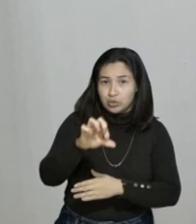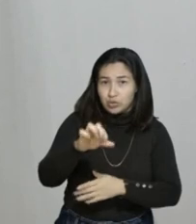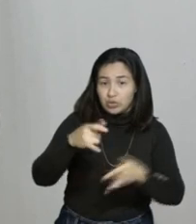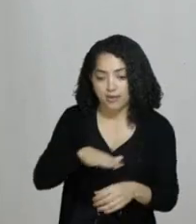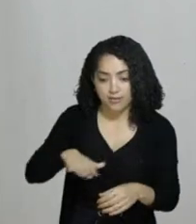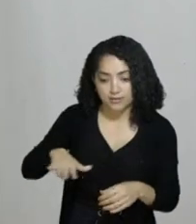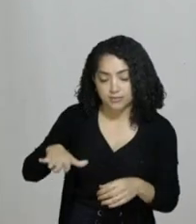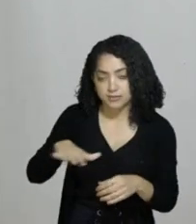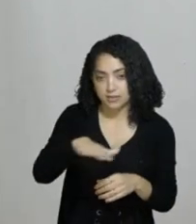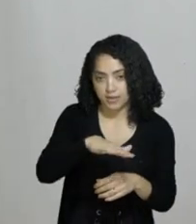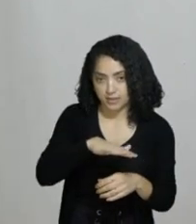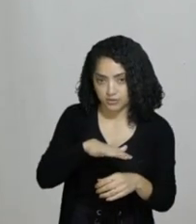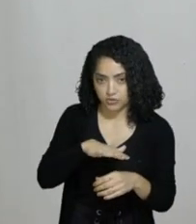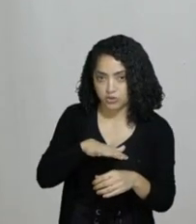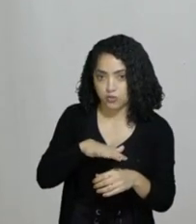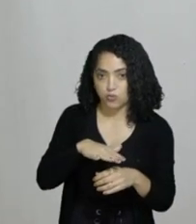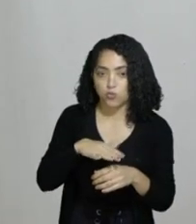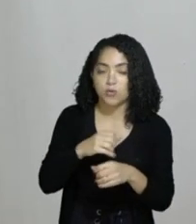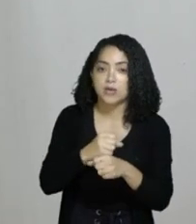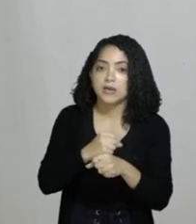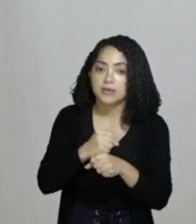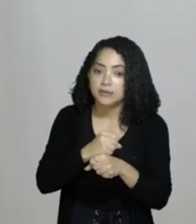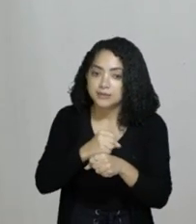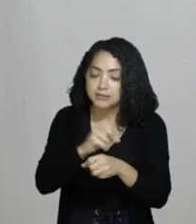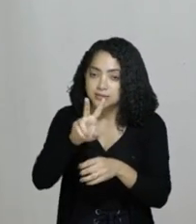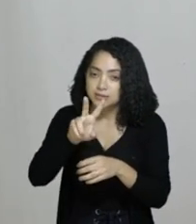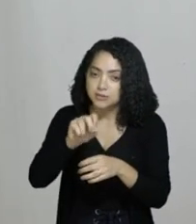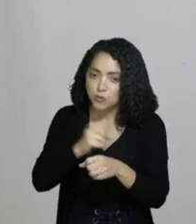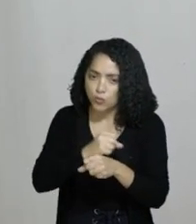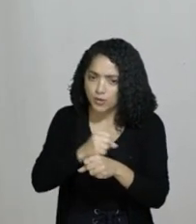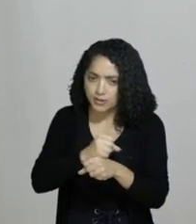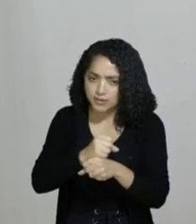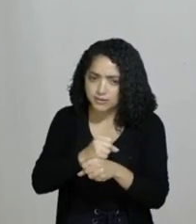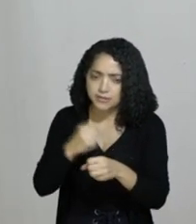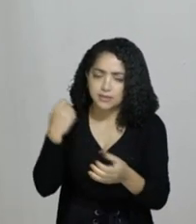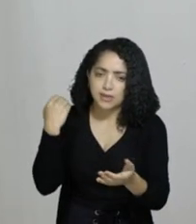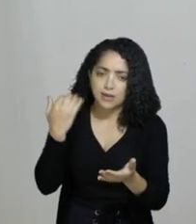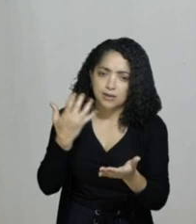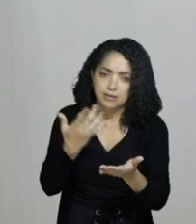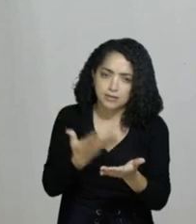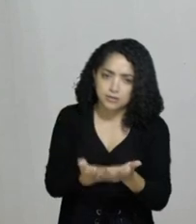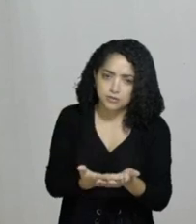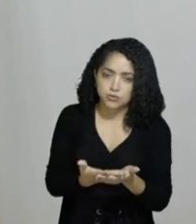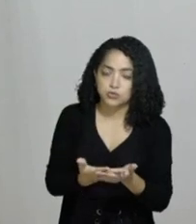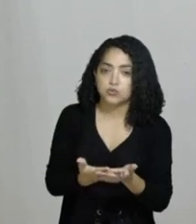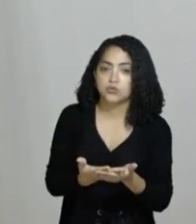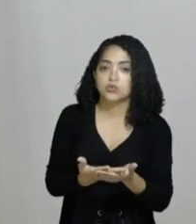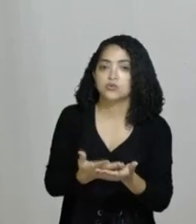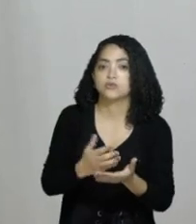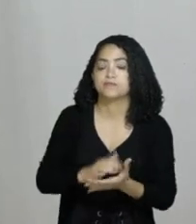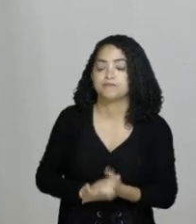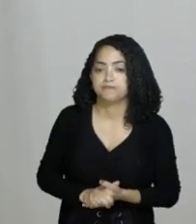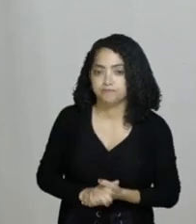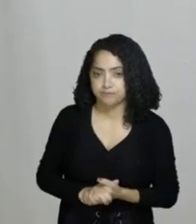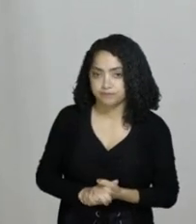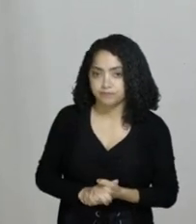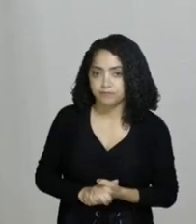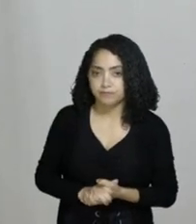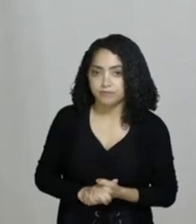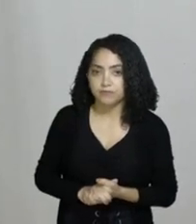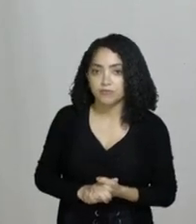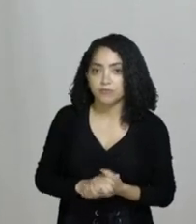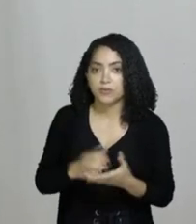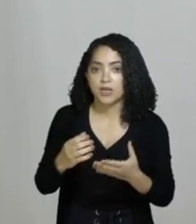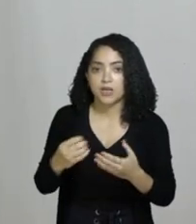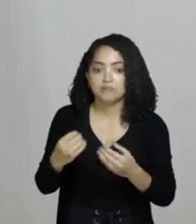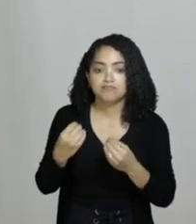UTI Geral ao longo dos últimos 50 anos deputados ele nunca teve uma